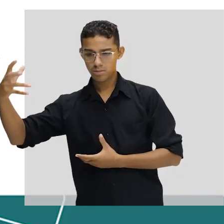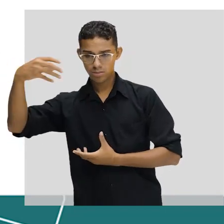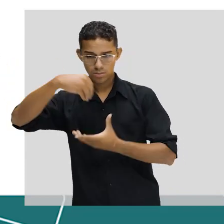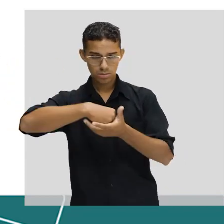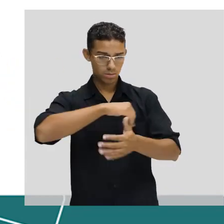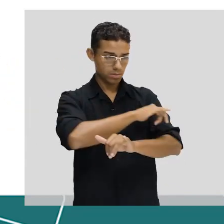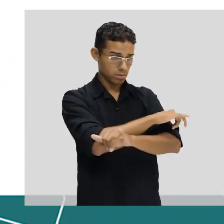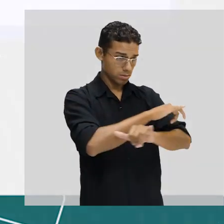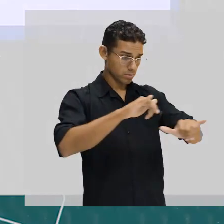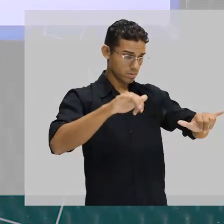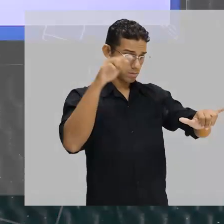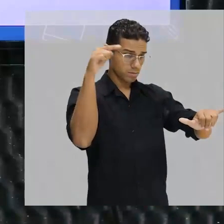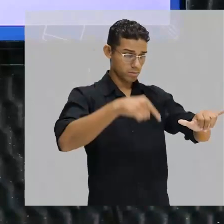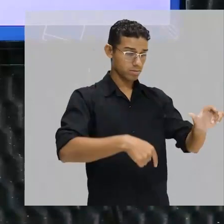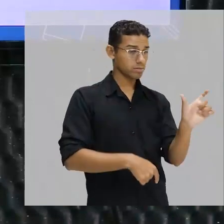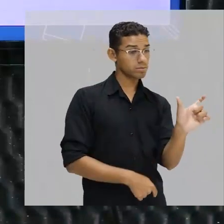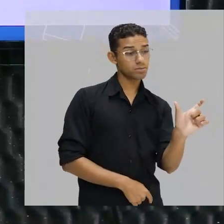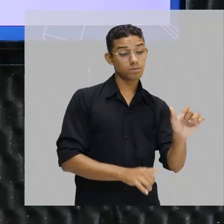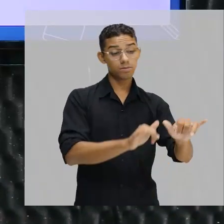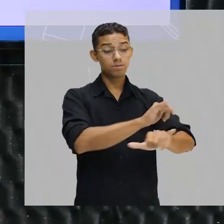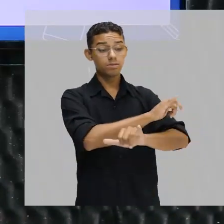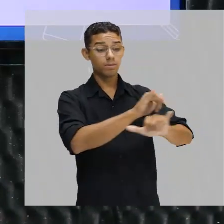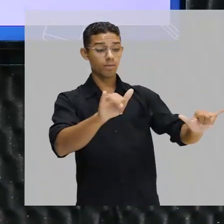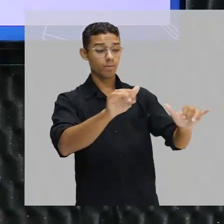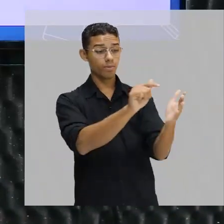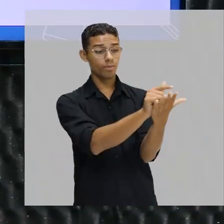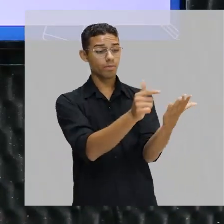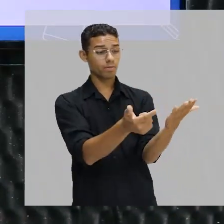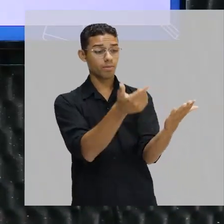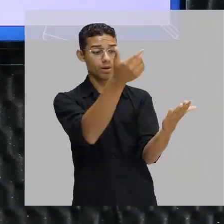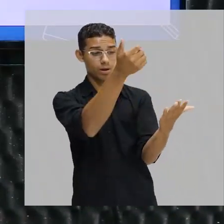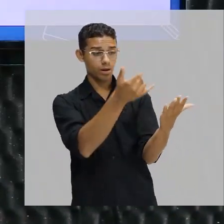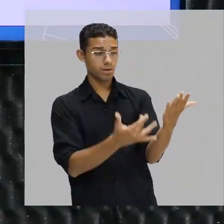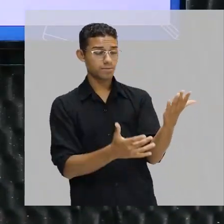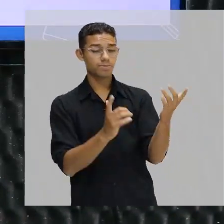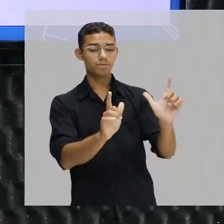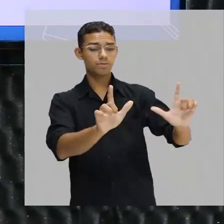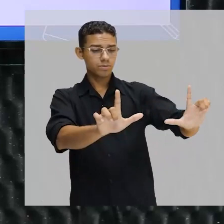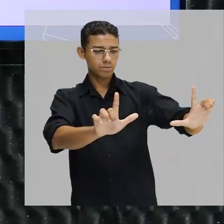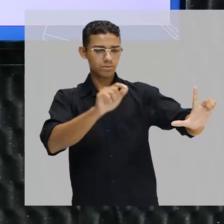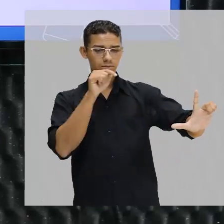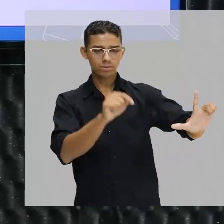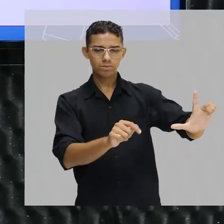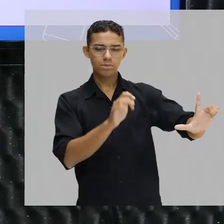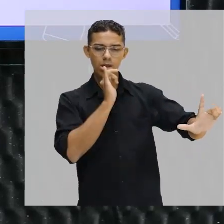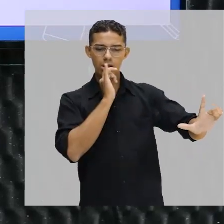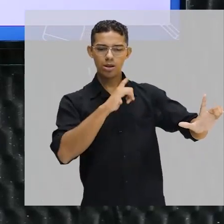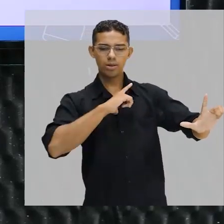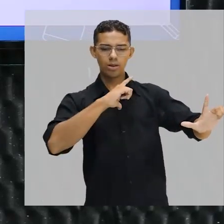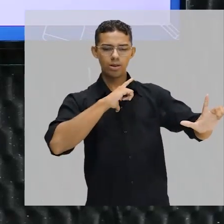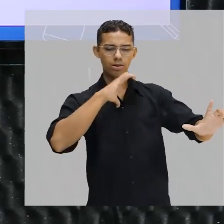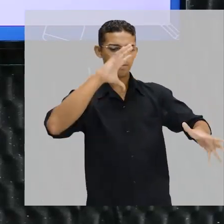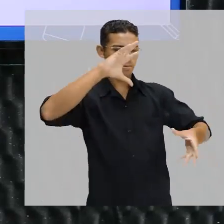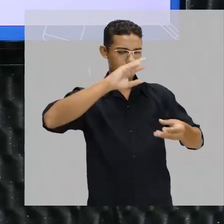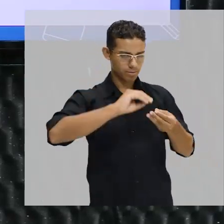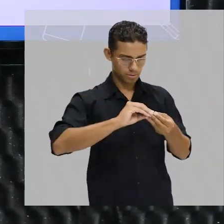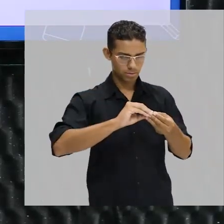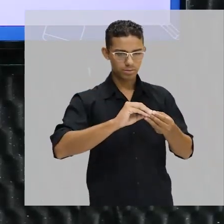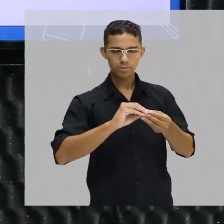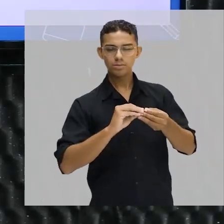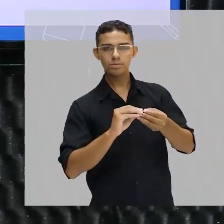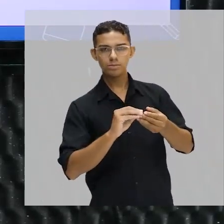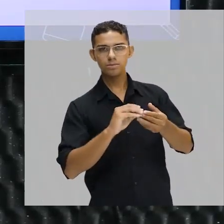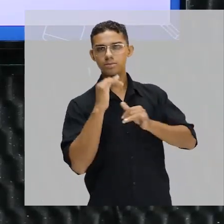o elemento de onde ele foi retirado, né, o canal de onde ele foi retirado, ele traz muita